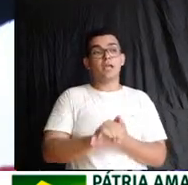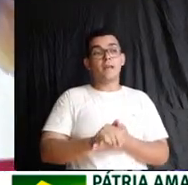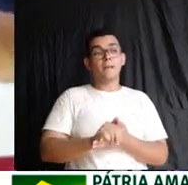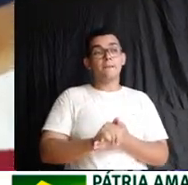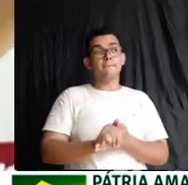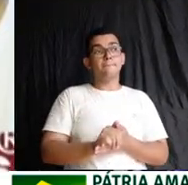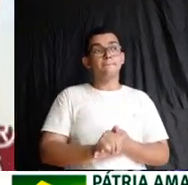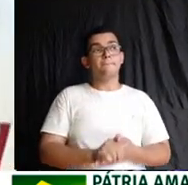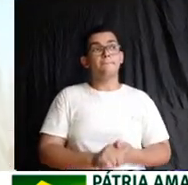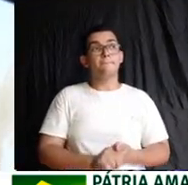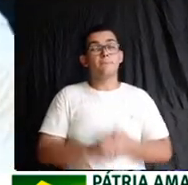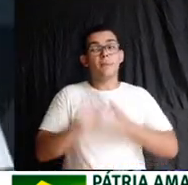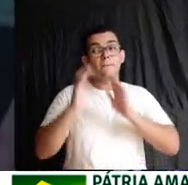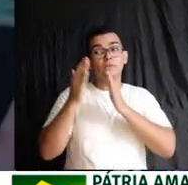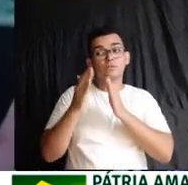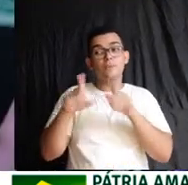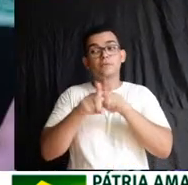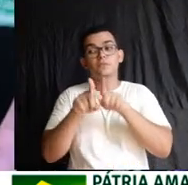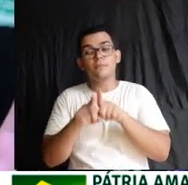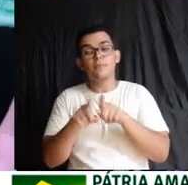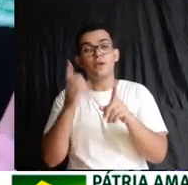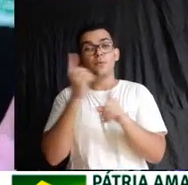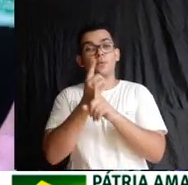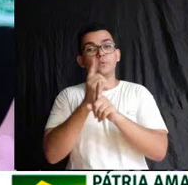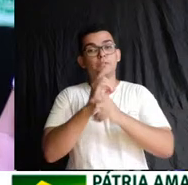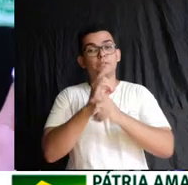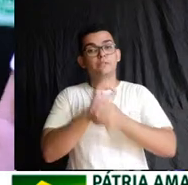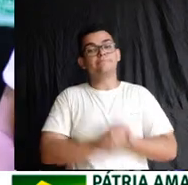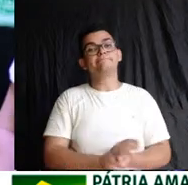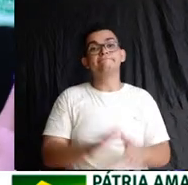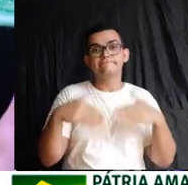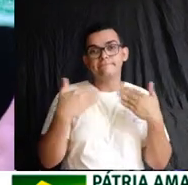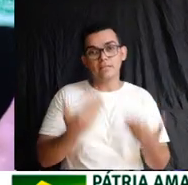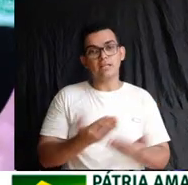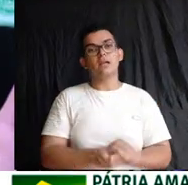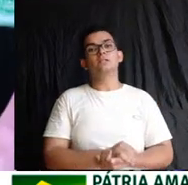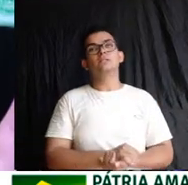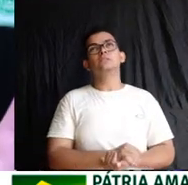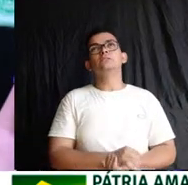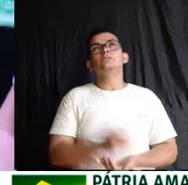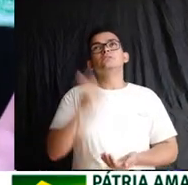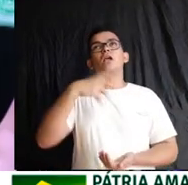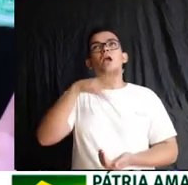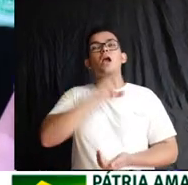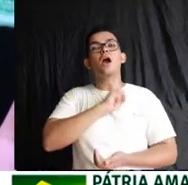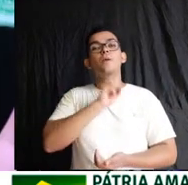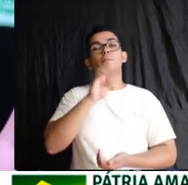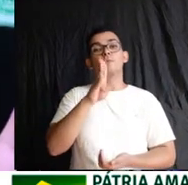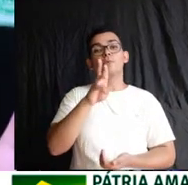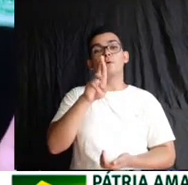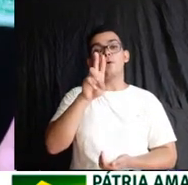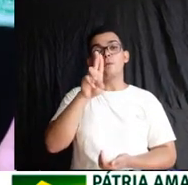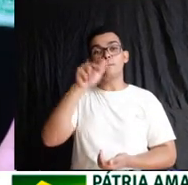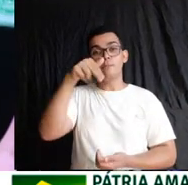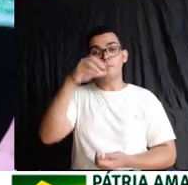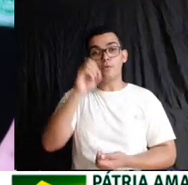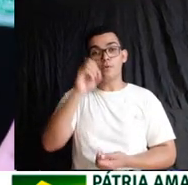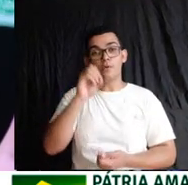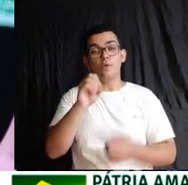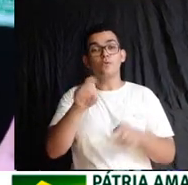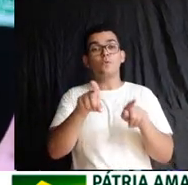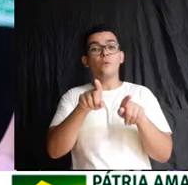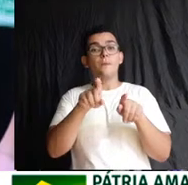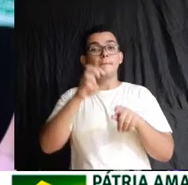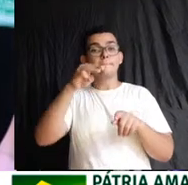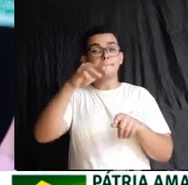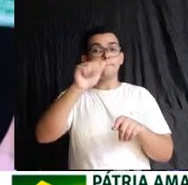Como é que eu posso? Se espelha mais. Olha, eu gosto muito do Bruno Marrone. Bruno Marrone. É uma controvérsia. No